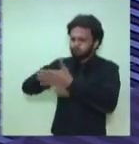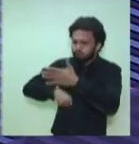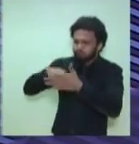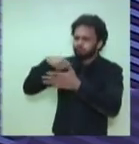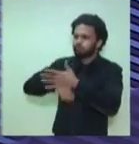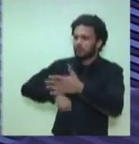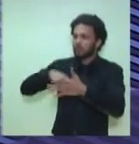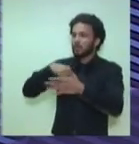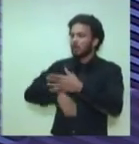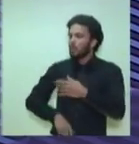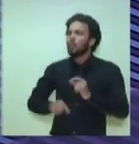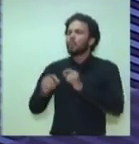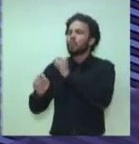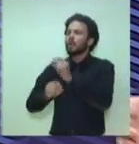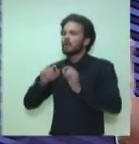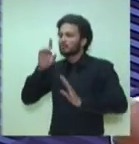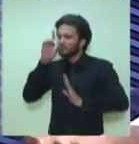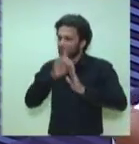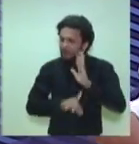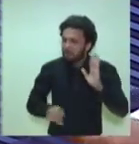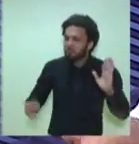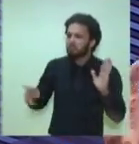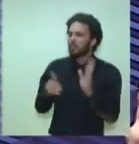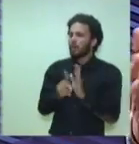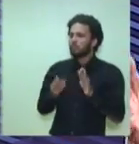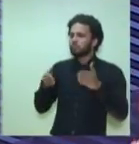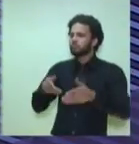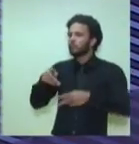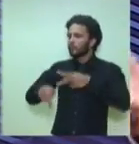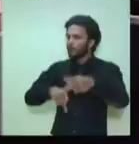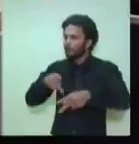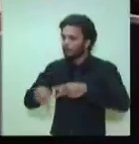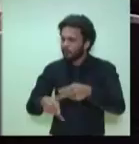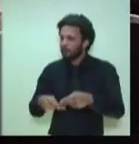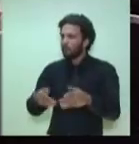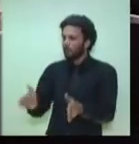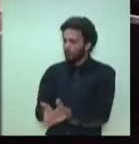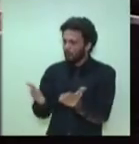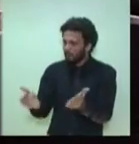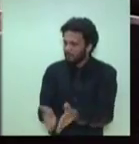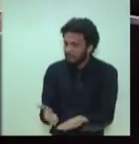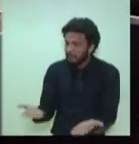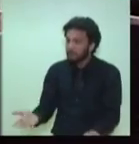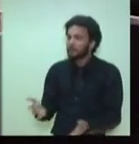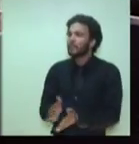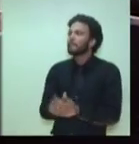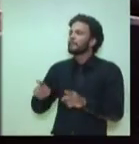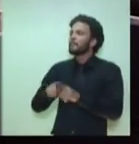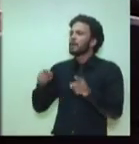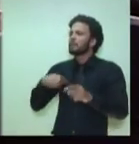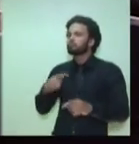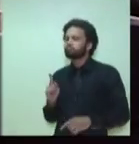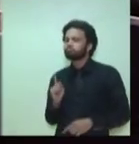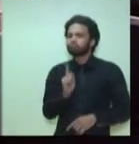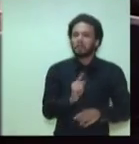dos consumidores, me deu a luz, eu fui ao jurídico e foi possível resolver isso. Resolvemos